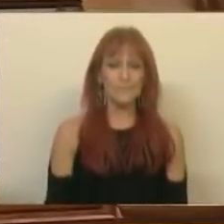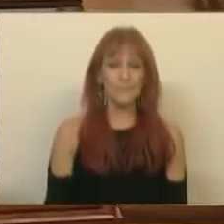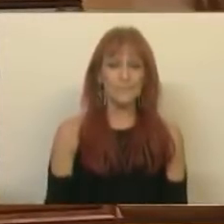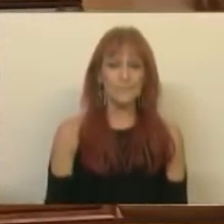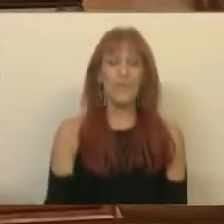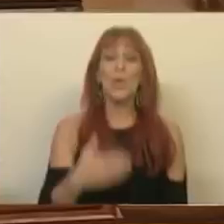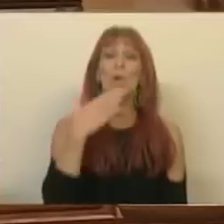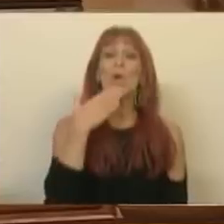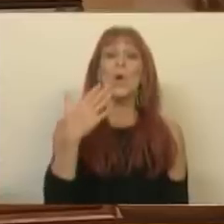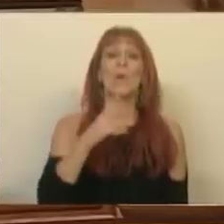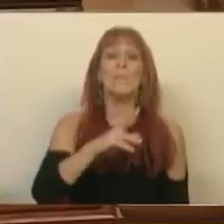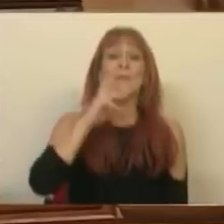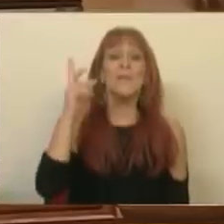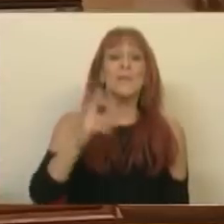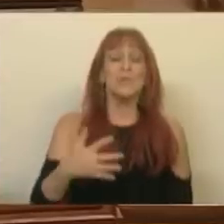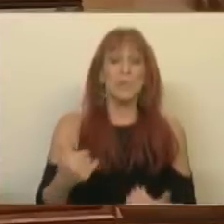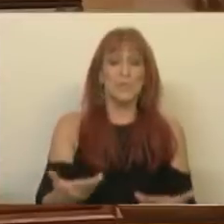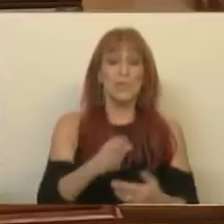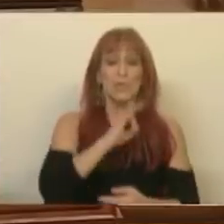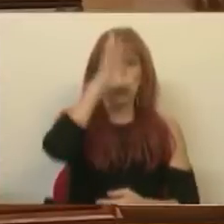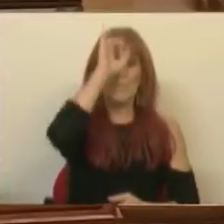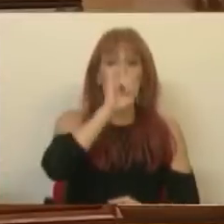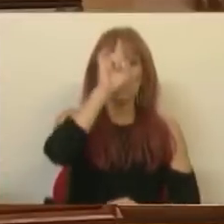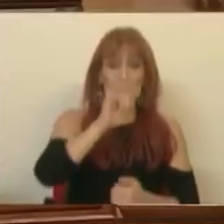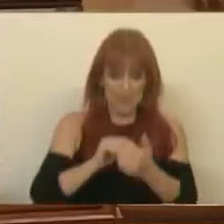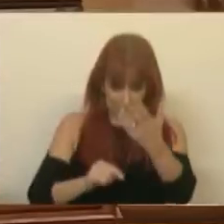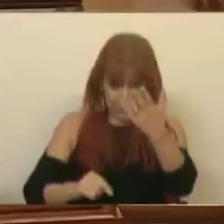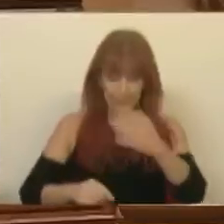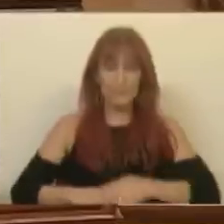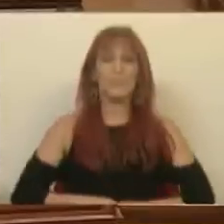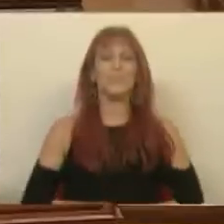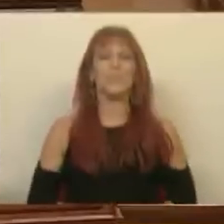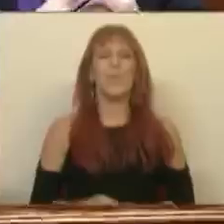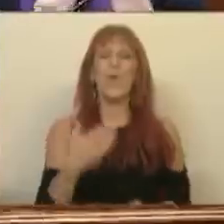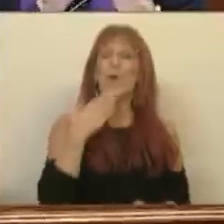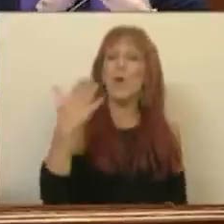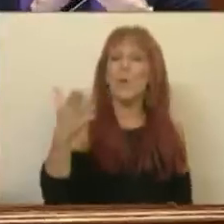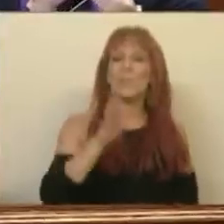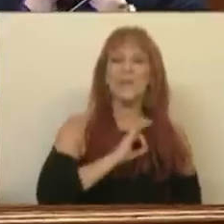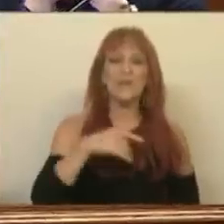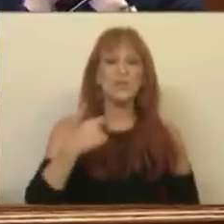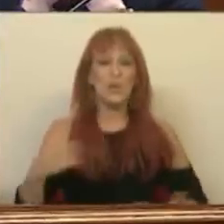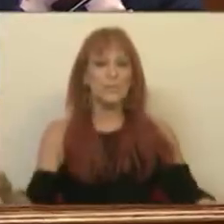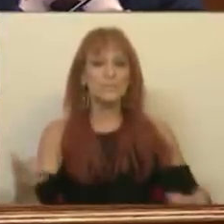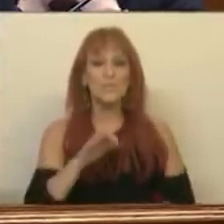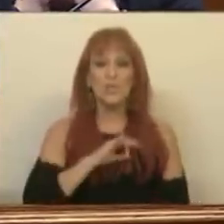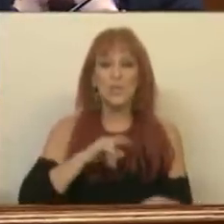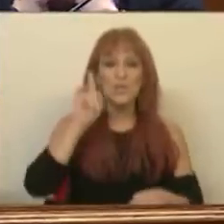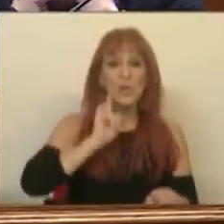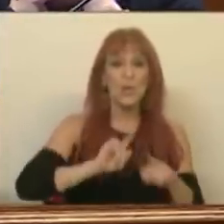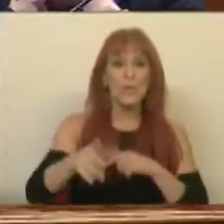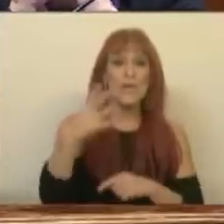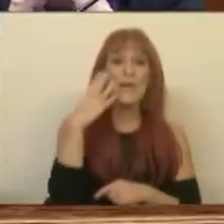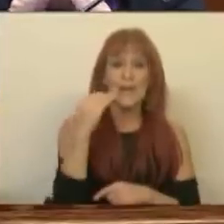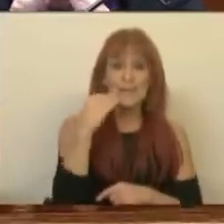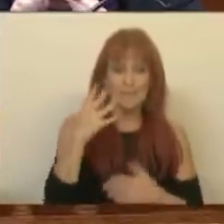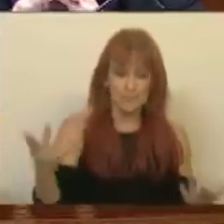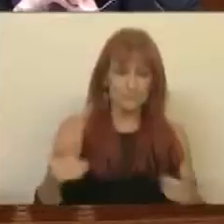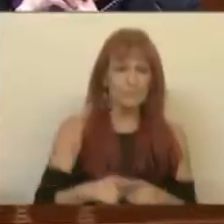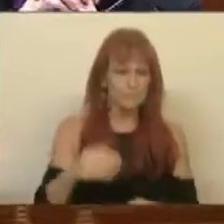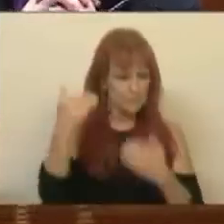Muito Obrigado por responder tem a palavra o senhor primeiro ministro Muito obrigado senhor presidente senhor deputada Catarina Martins